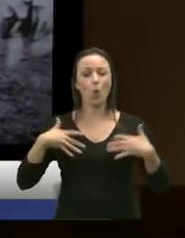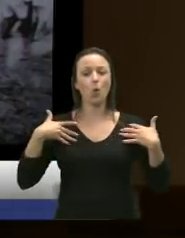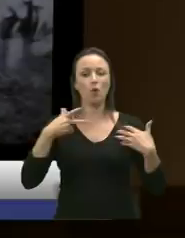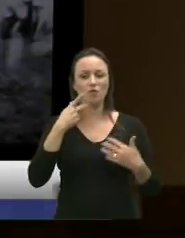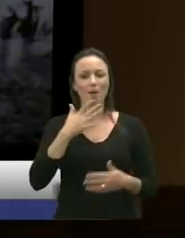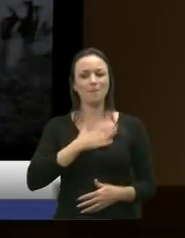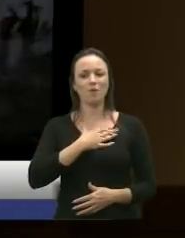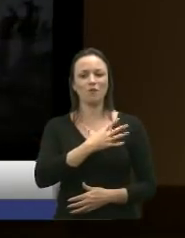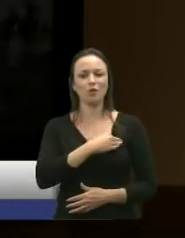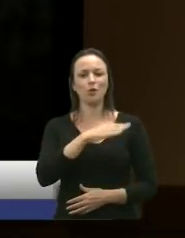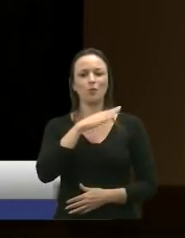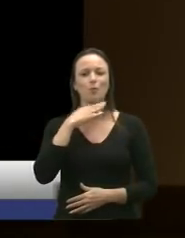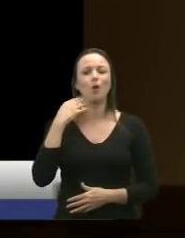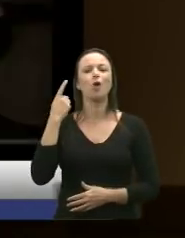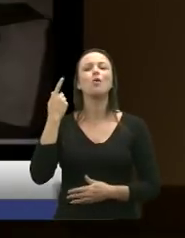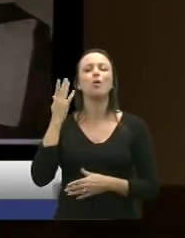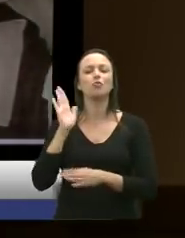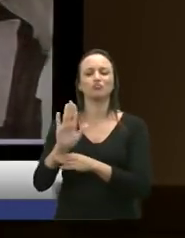morreu por São Paulo.